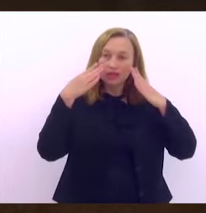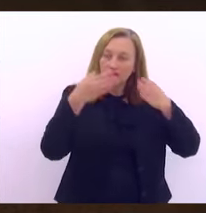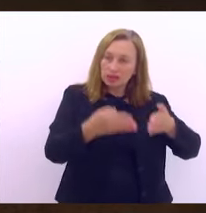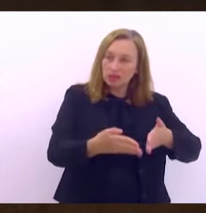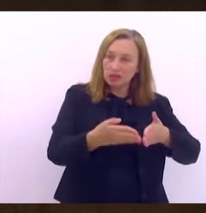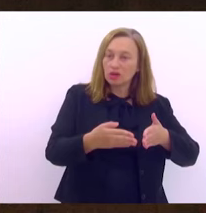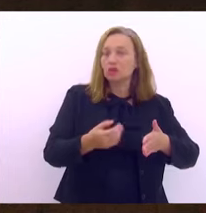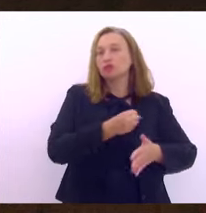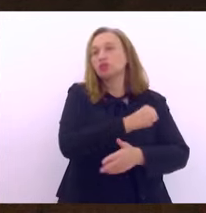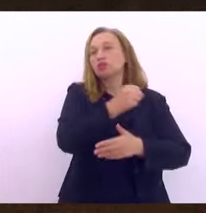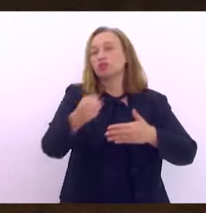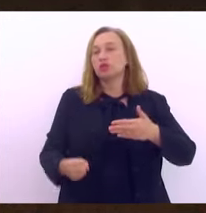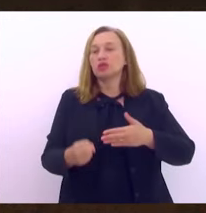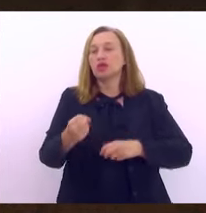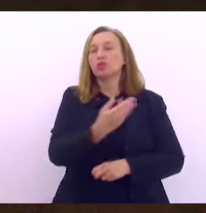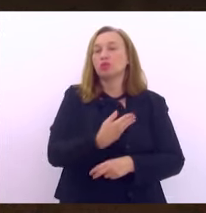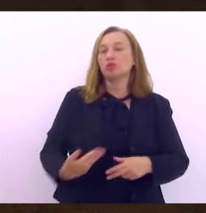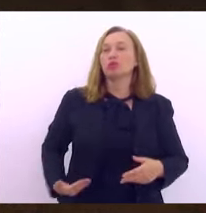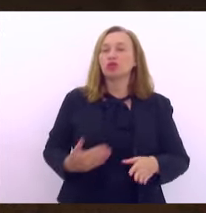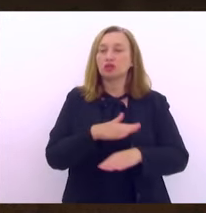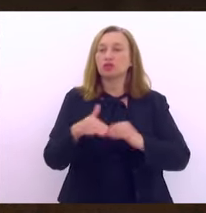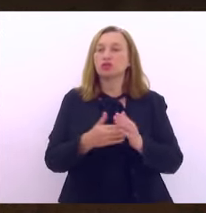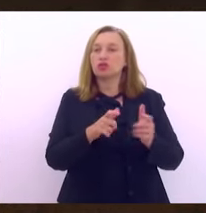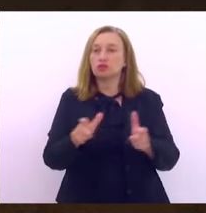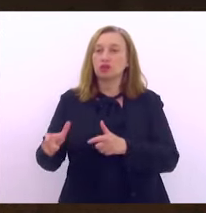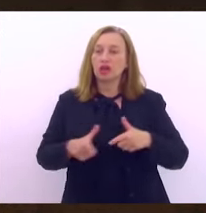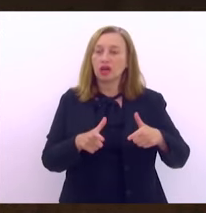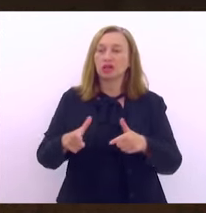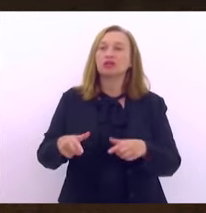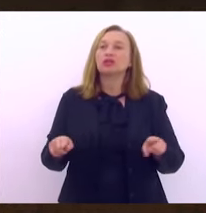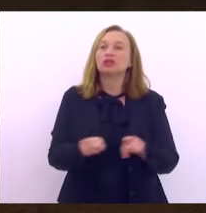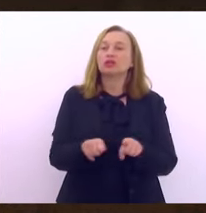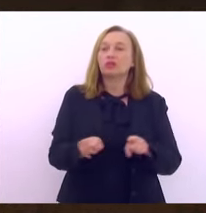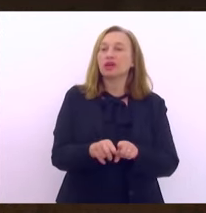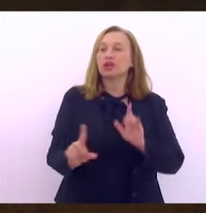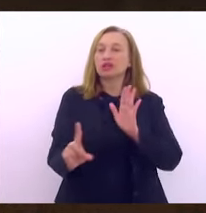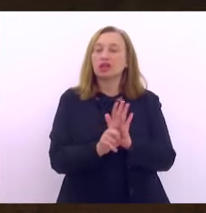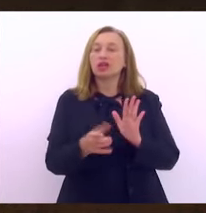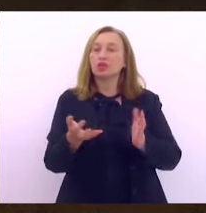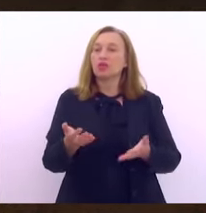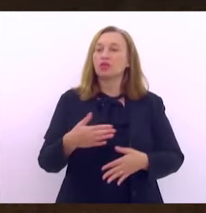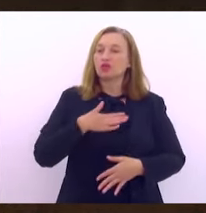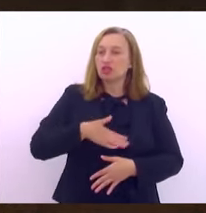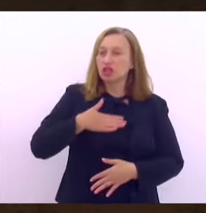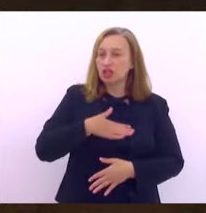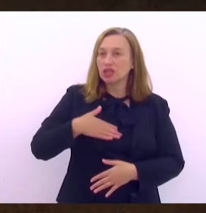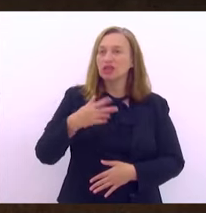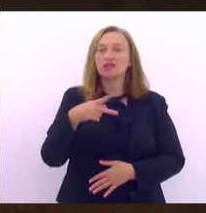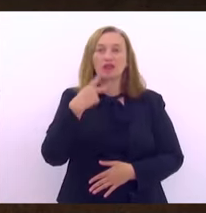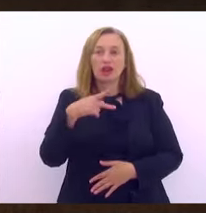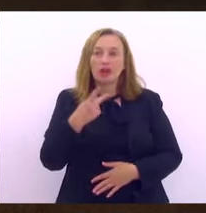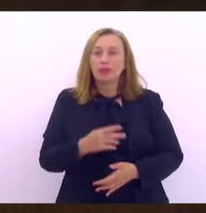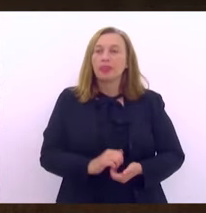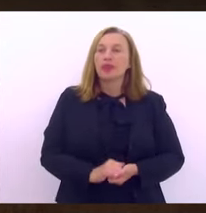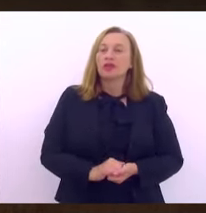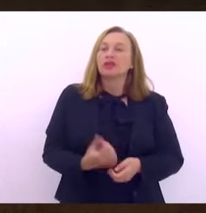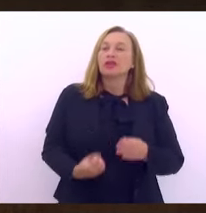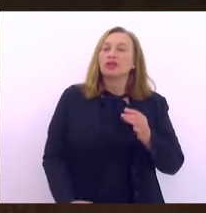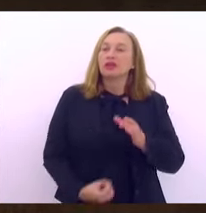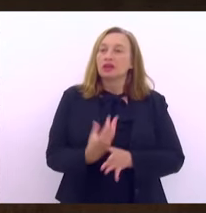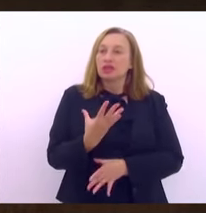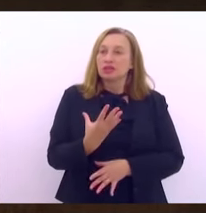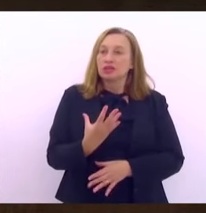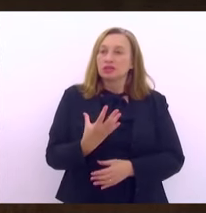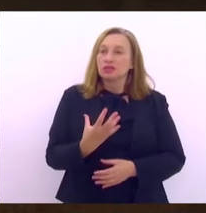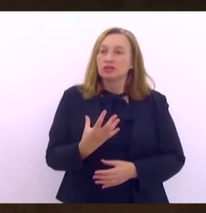em todas as esferas. E entre os pontos importantes dessa lei, eu gostaria de destacar a criação de